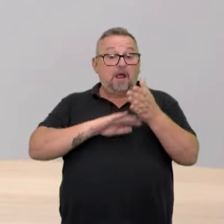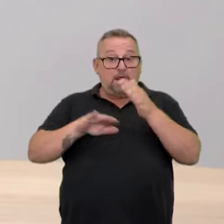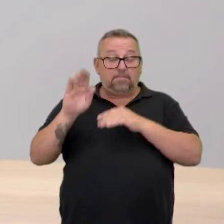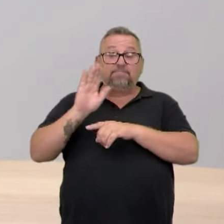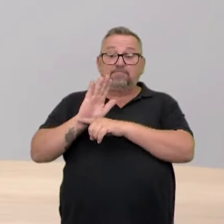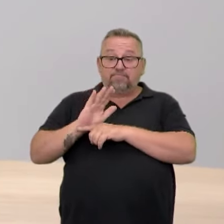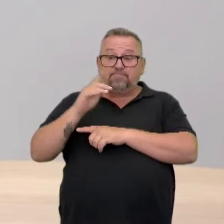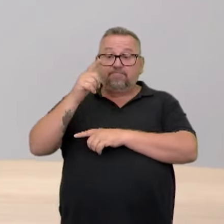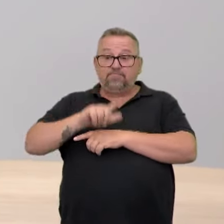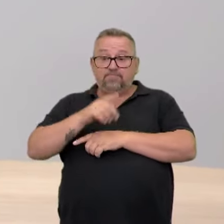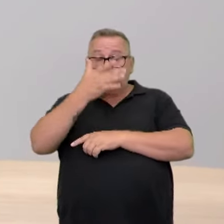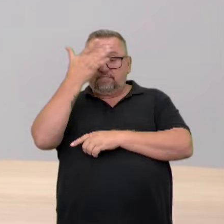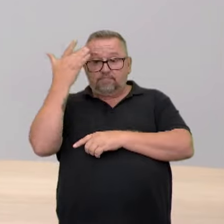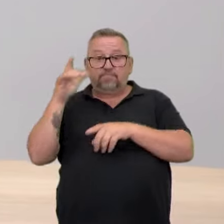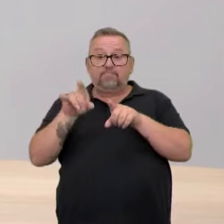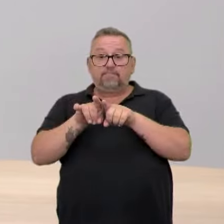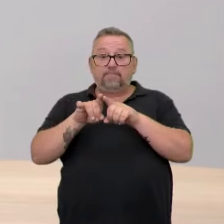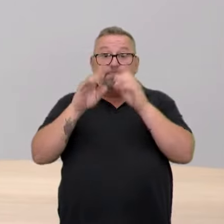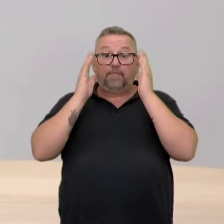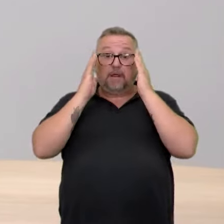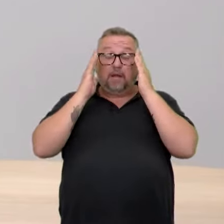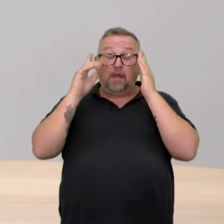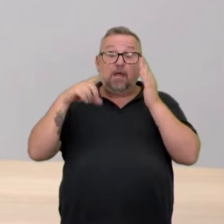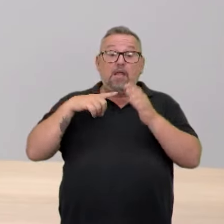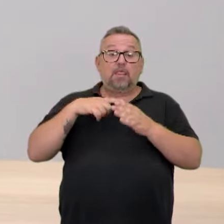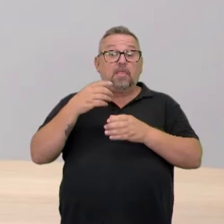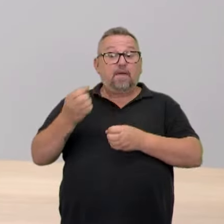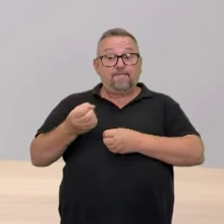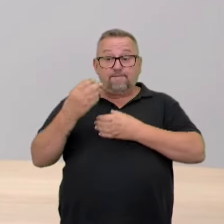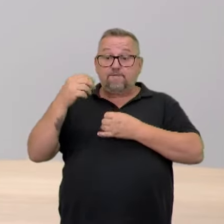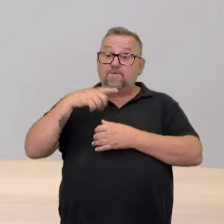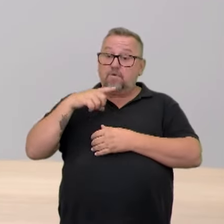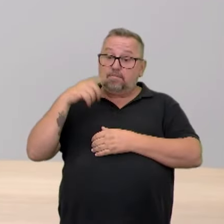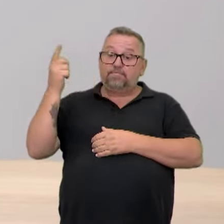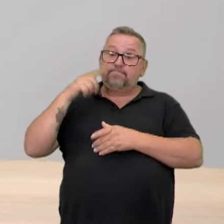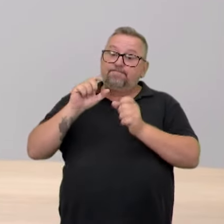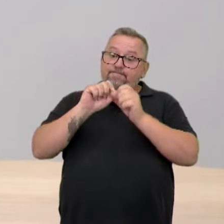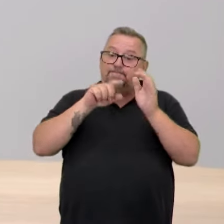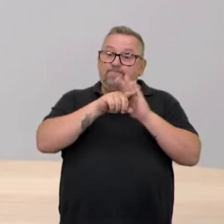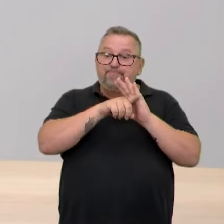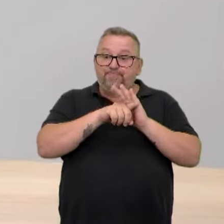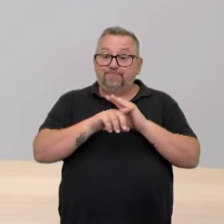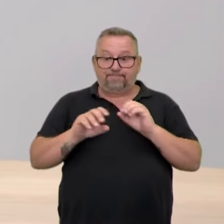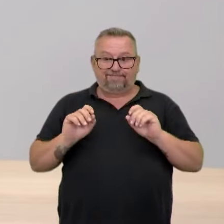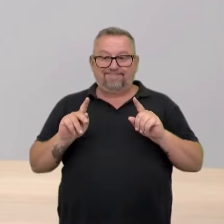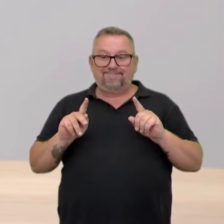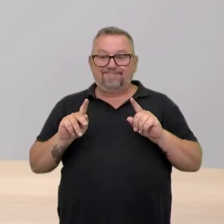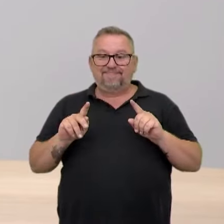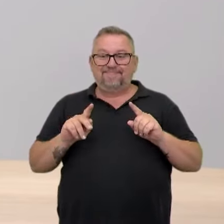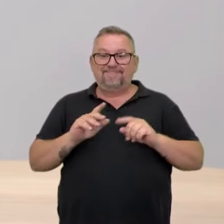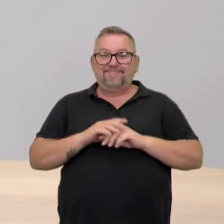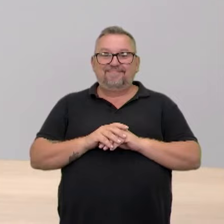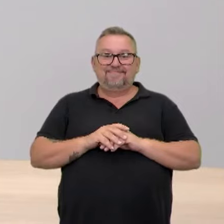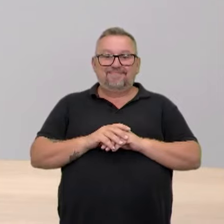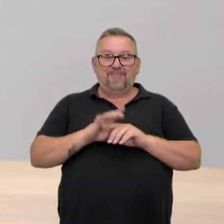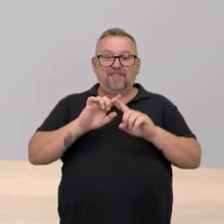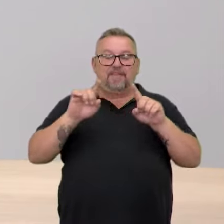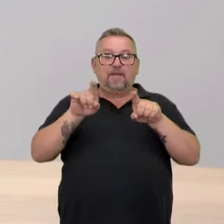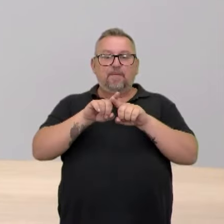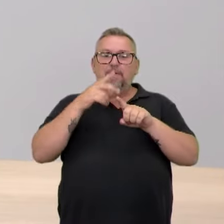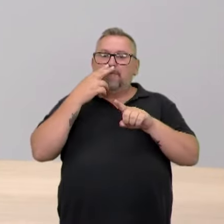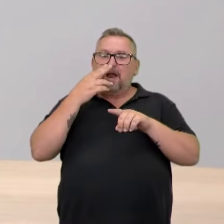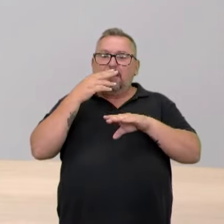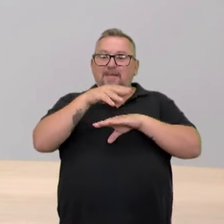contribuir um com o outro, com as informações que fossem auferidas, que fossem pesquisadas. Um espaço de